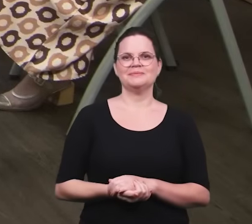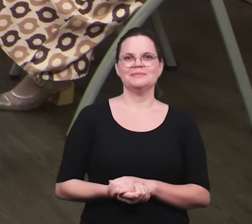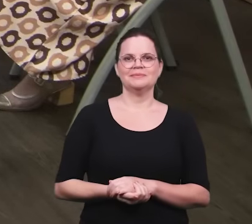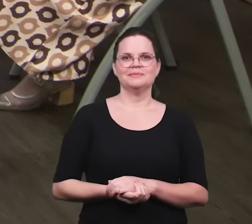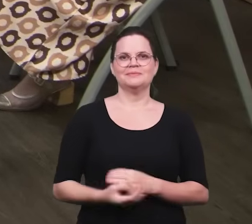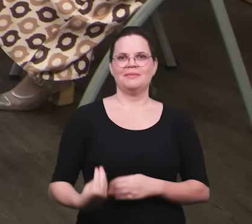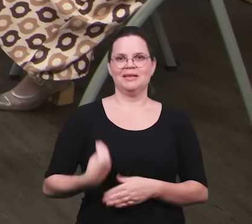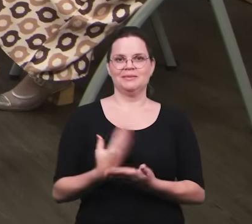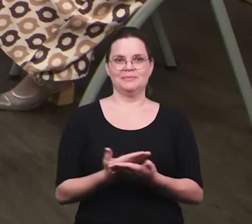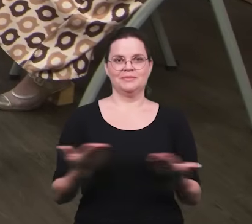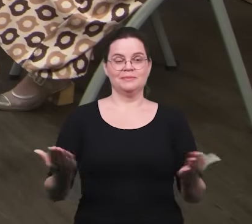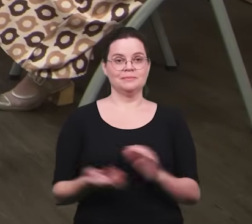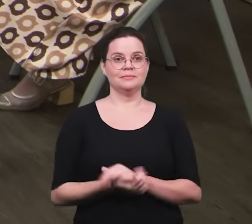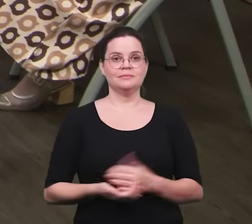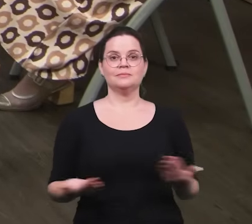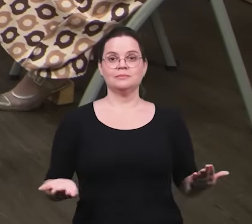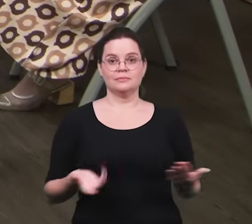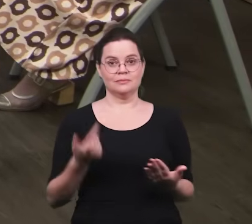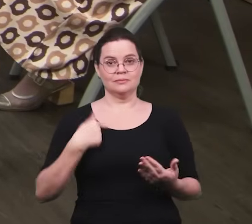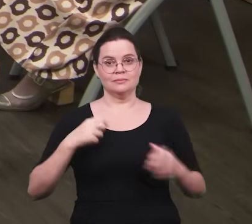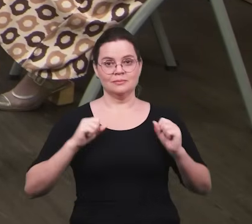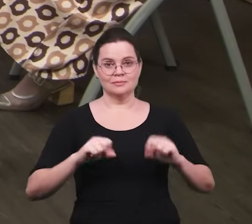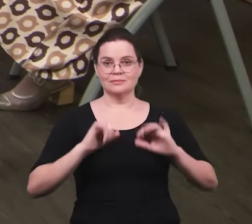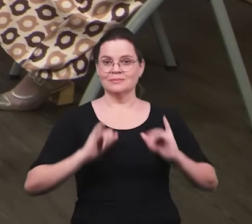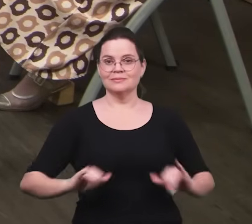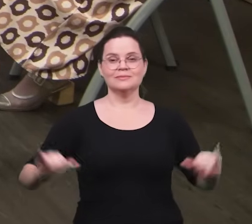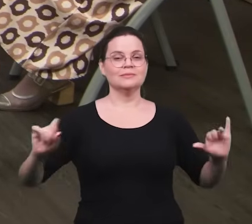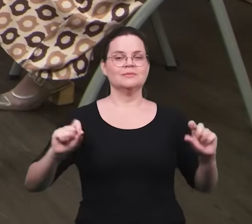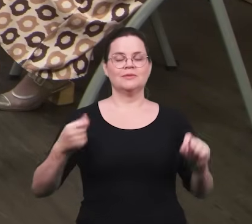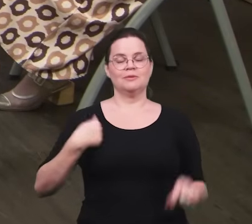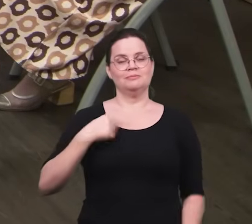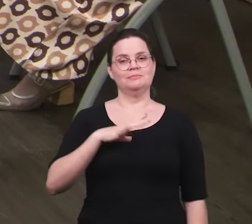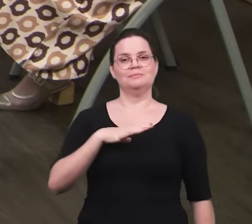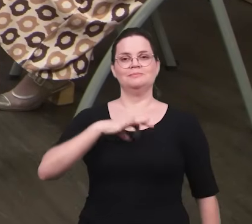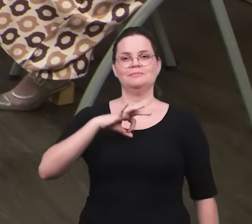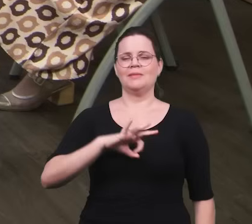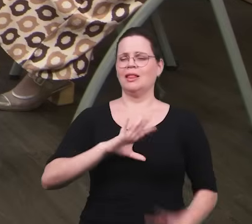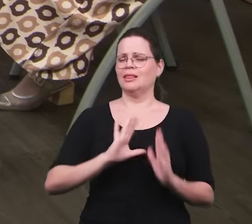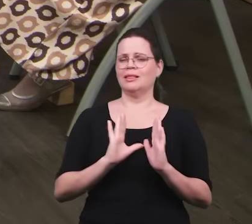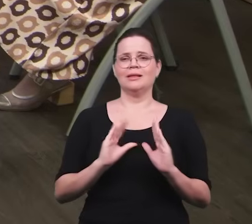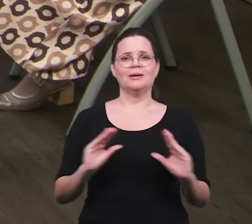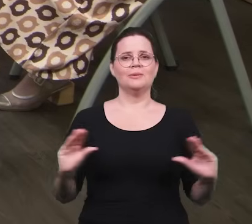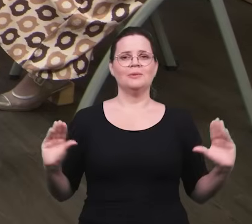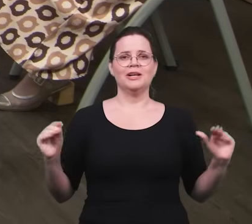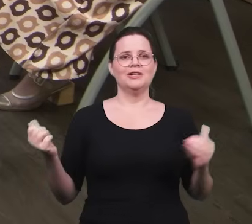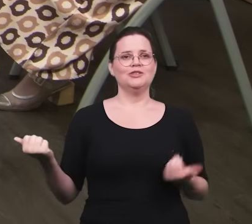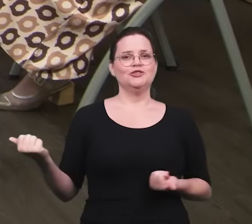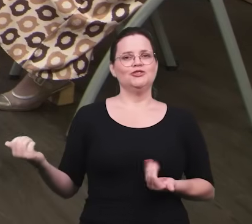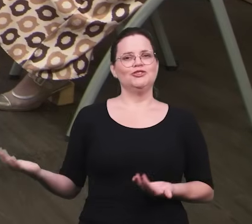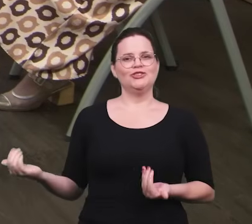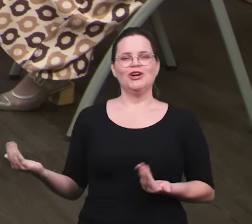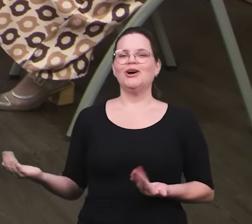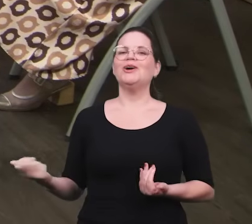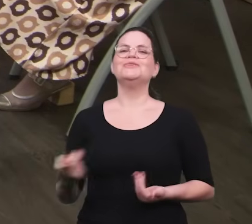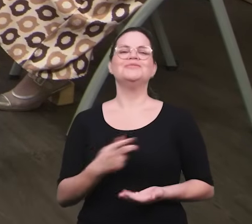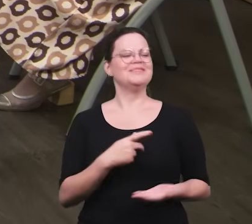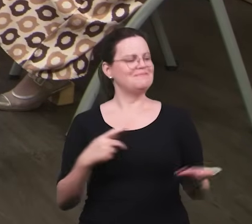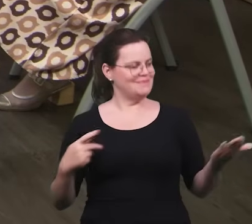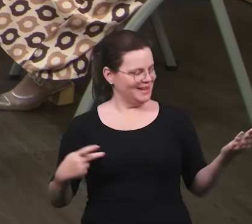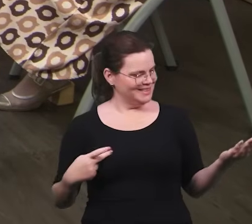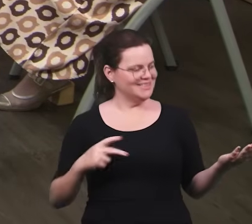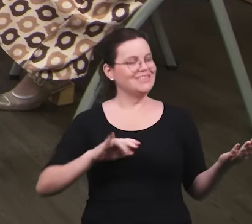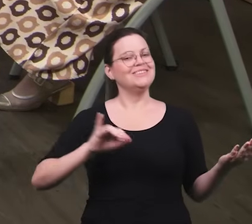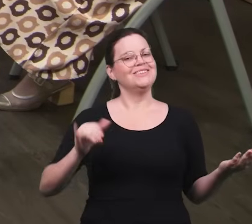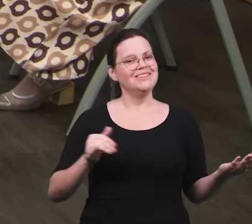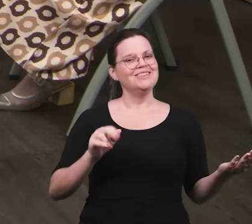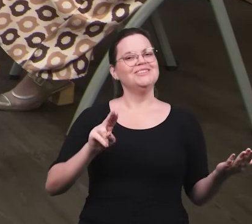no estúdio. E hoje eu posso dizer com absoluta tranquilidade, o jovem pastor Júlio Filgueira está